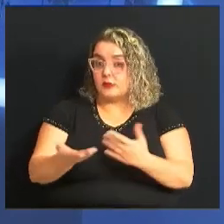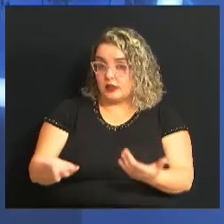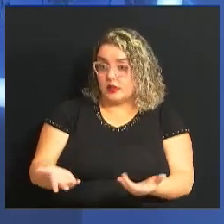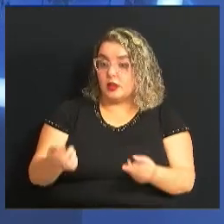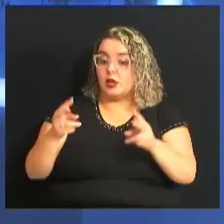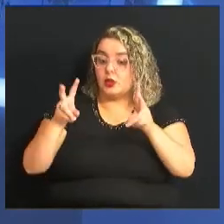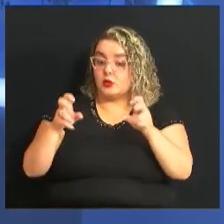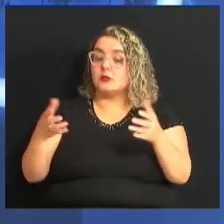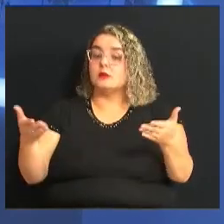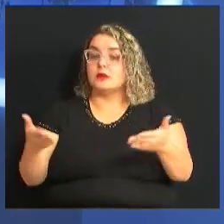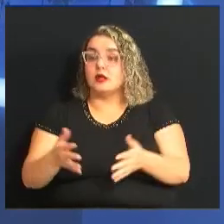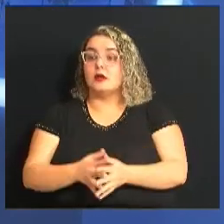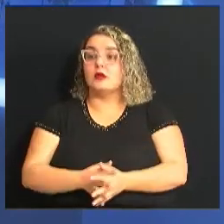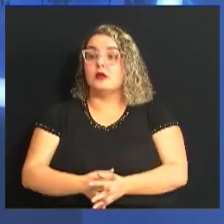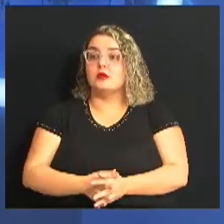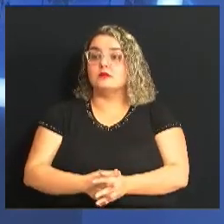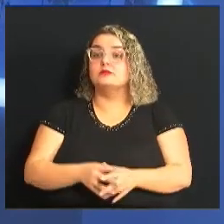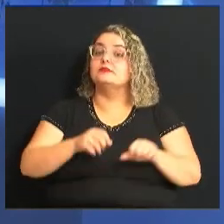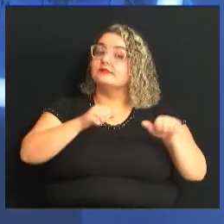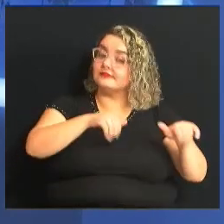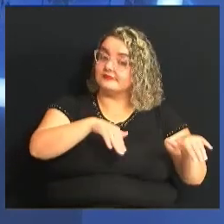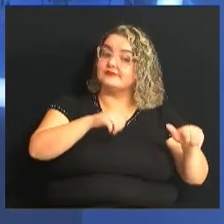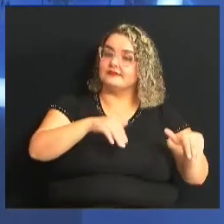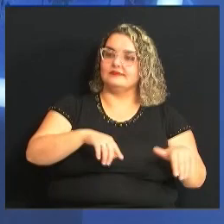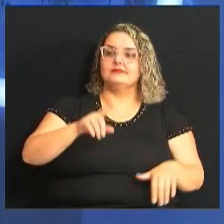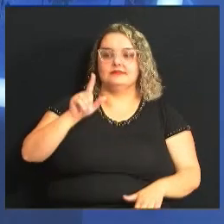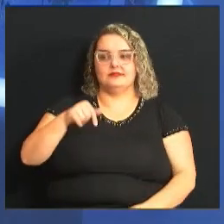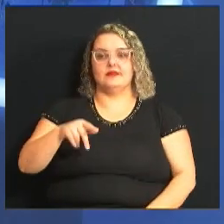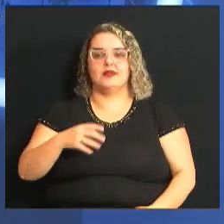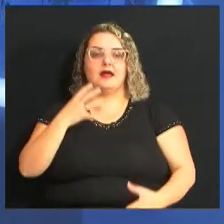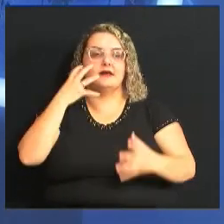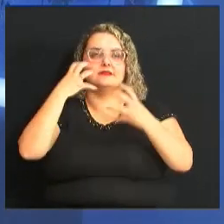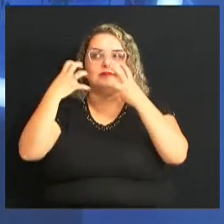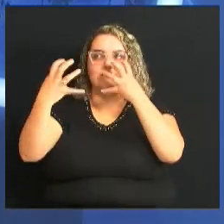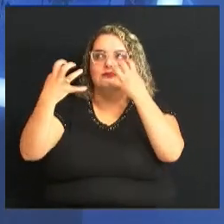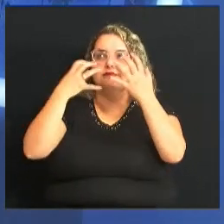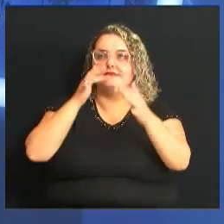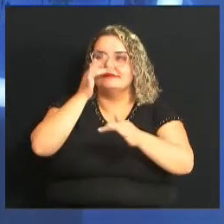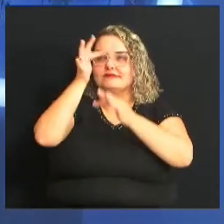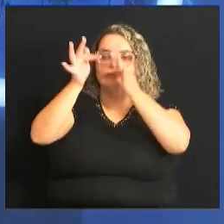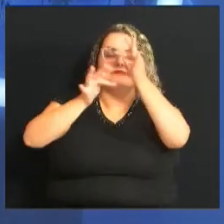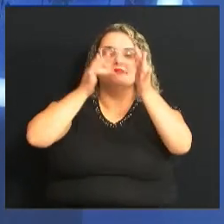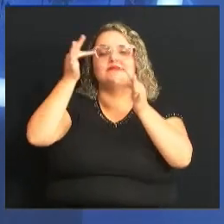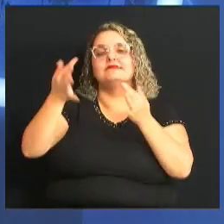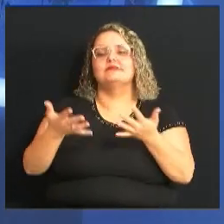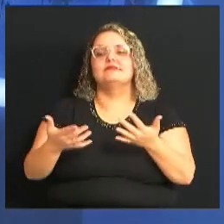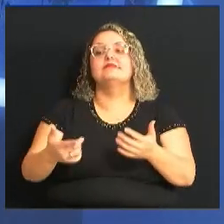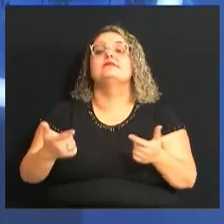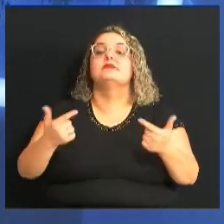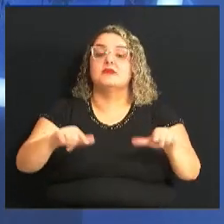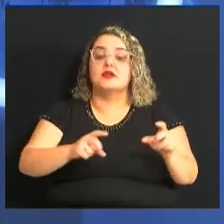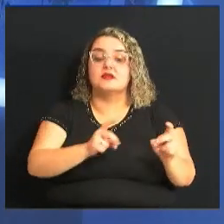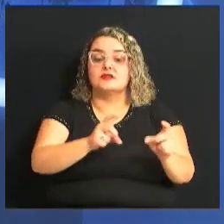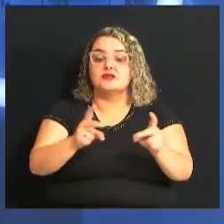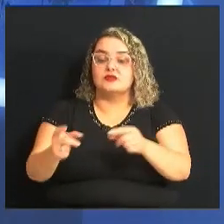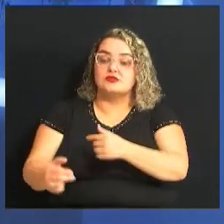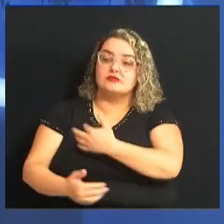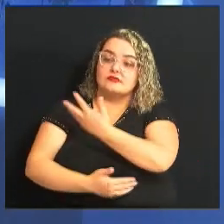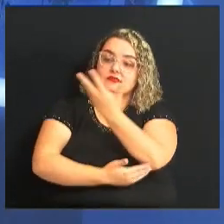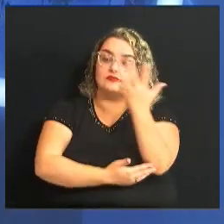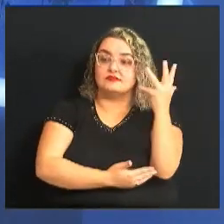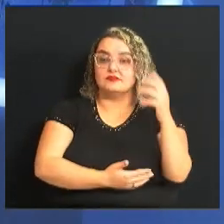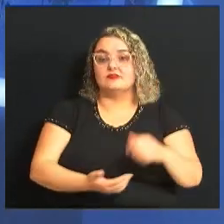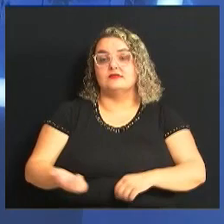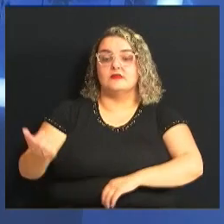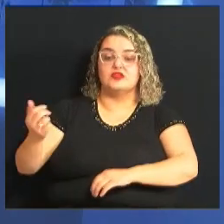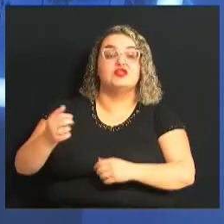desta vez, como a gente está em setembro, é a primavera. E haverá espaços de venda de flores, desfile de moda, festival